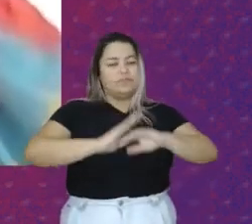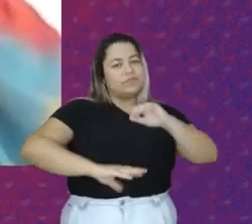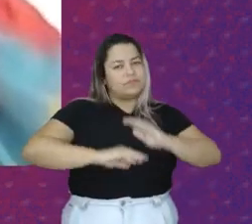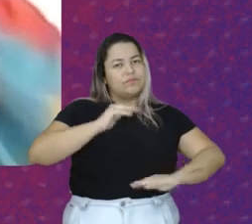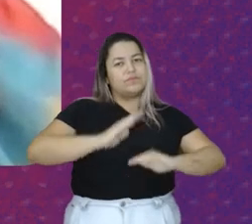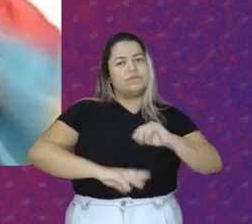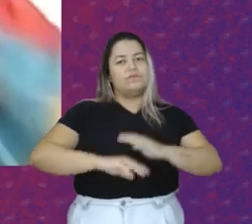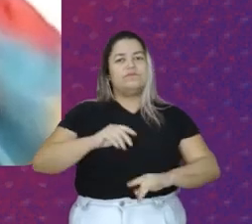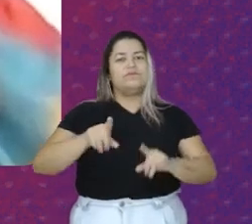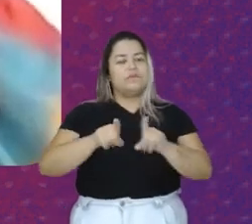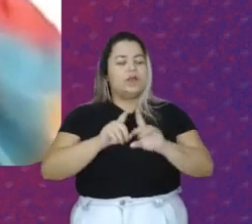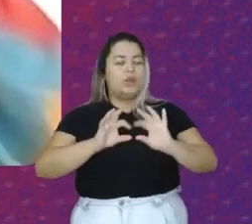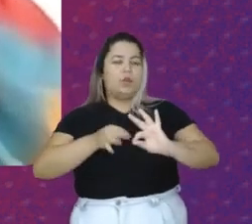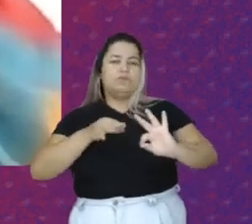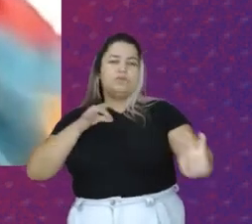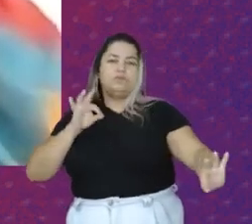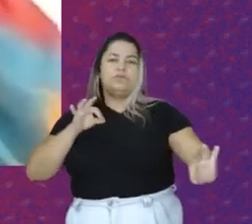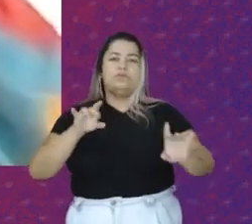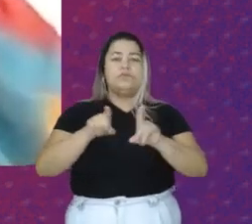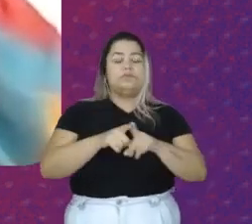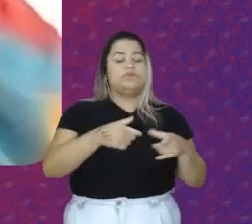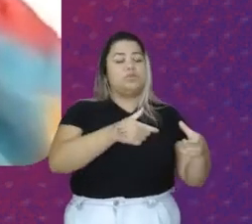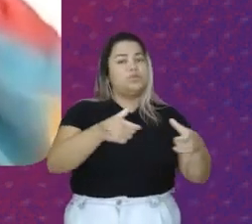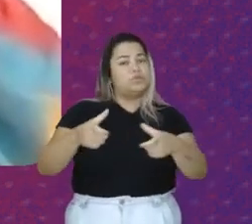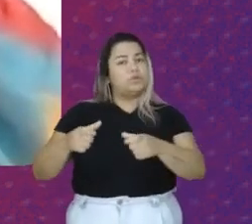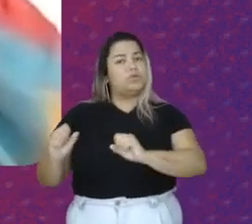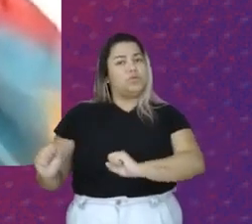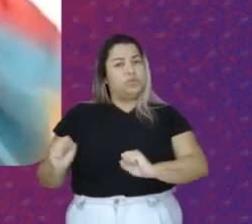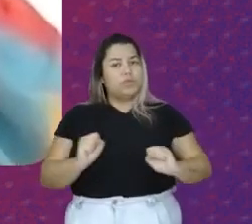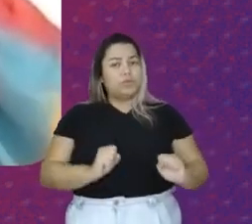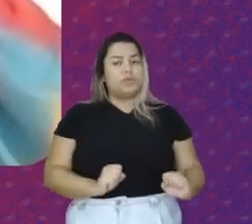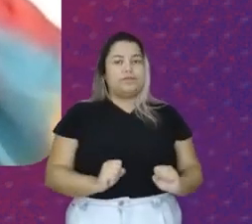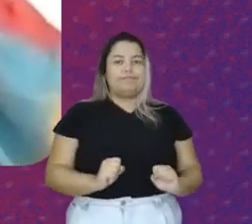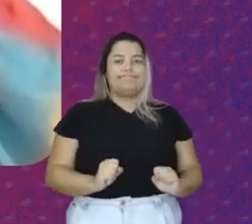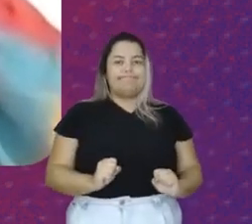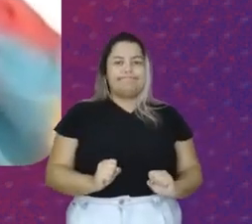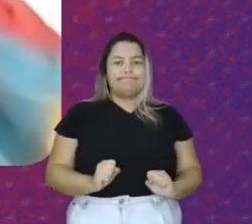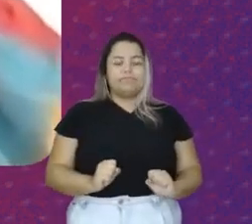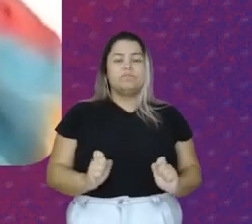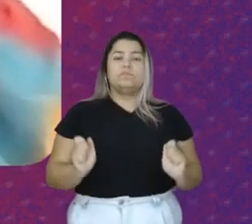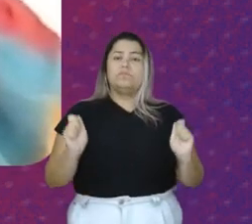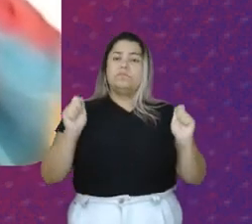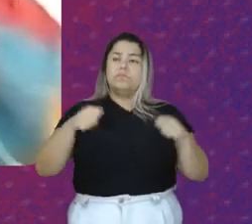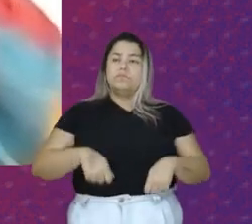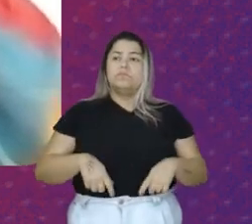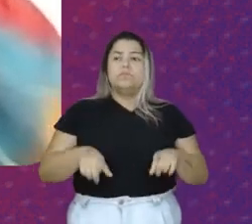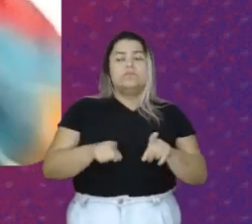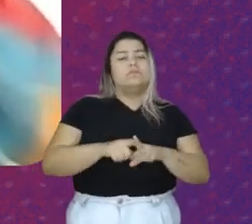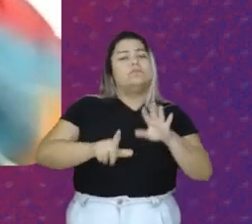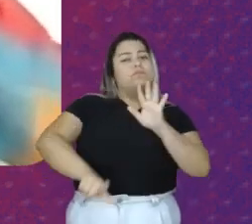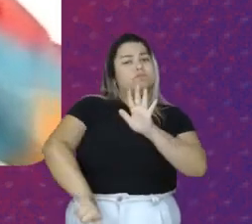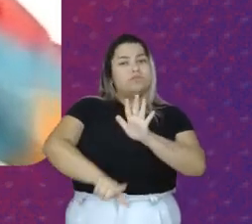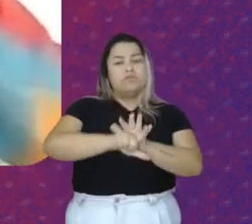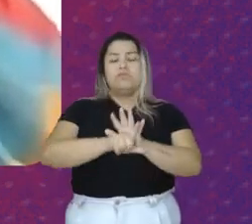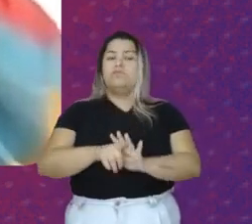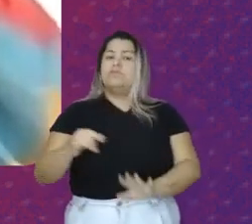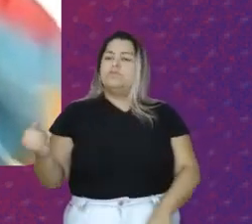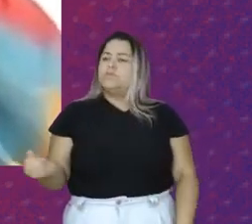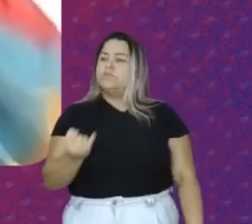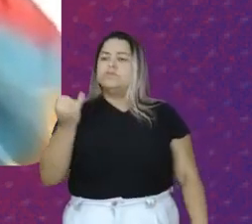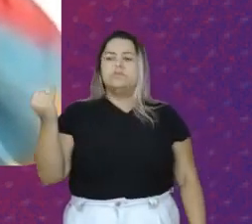estamos muito longe de ser isso nos espaços de poder. Nós precisamos efetivar uma lei fundamental, que